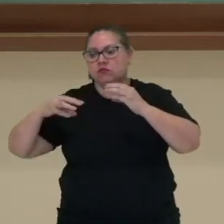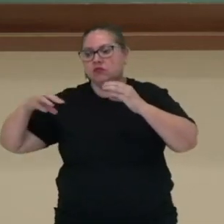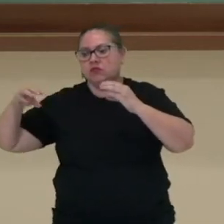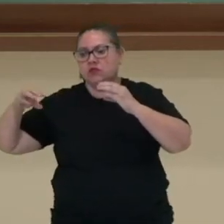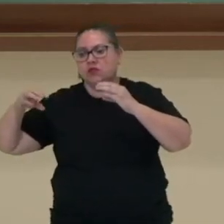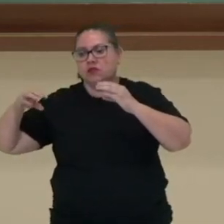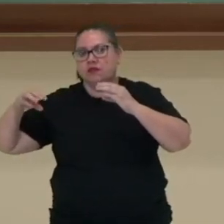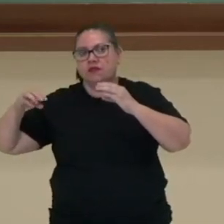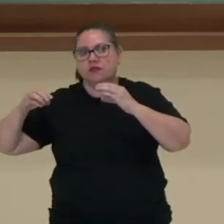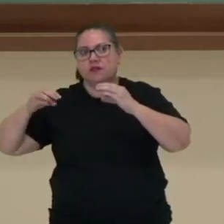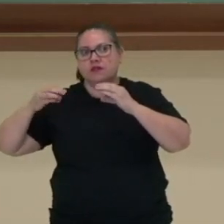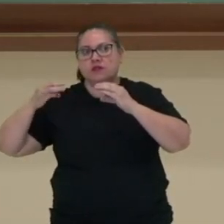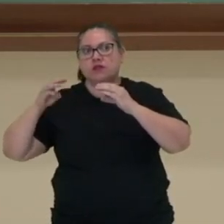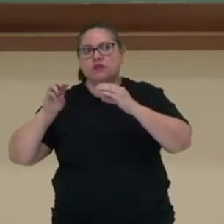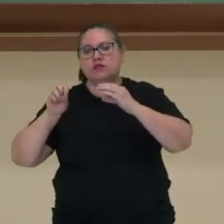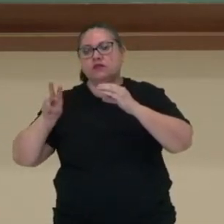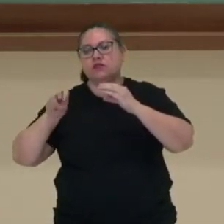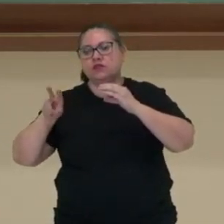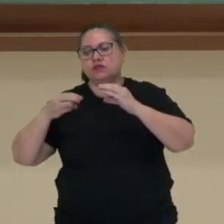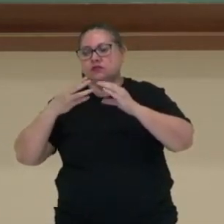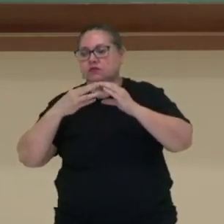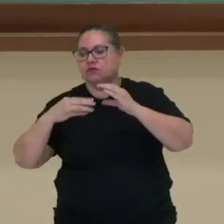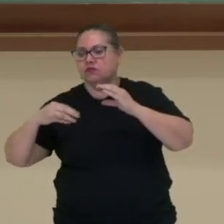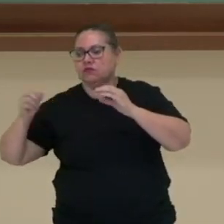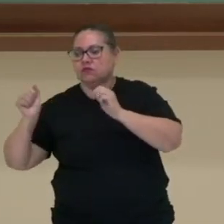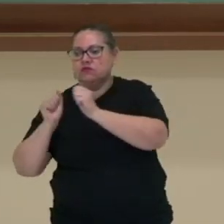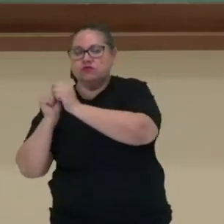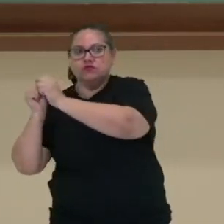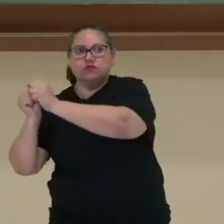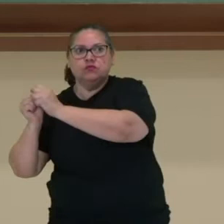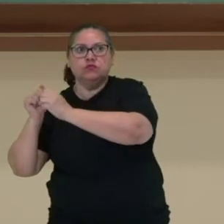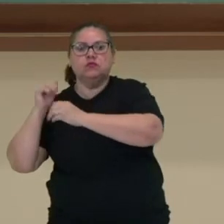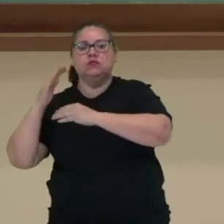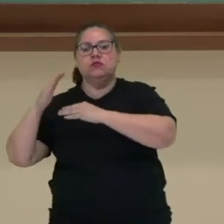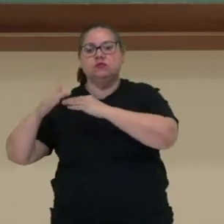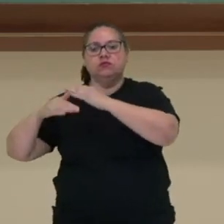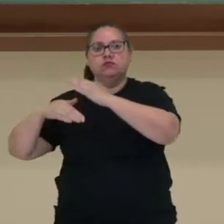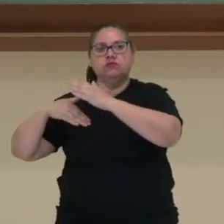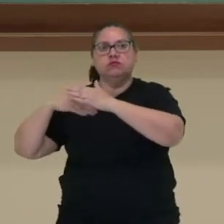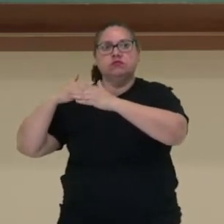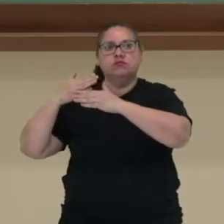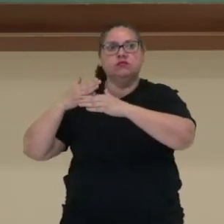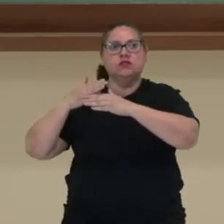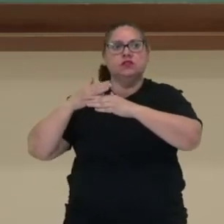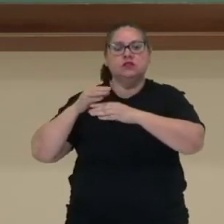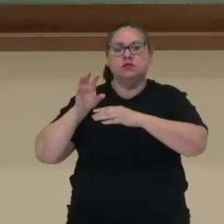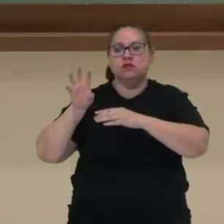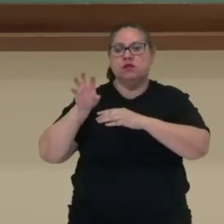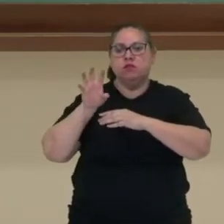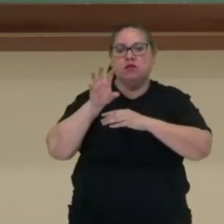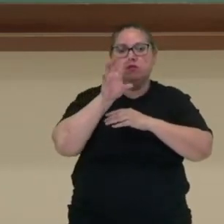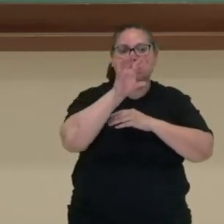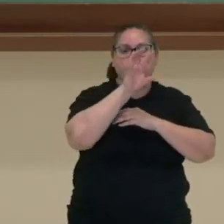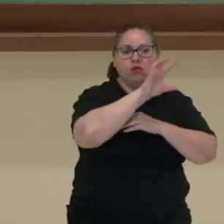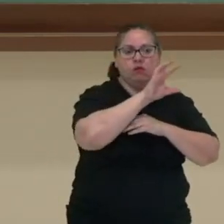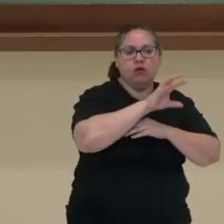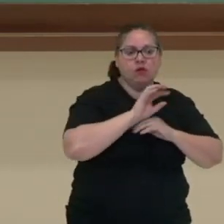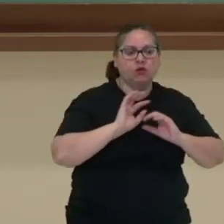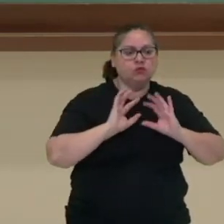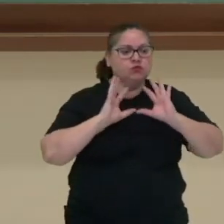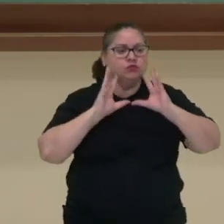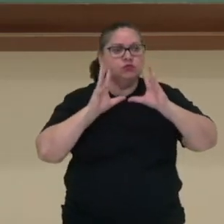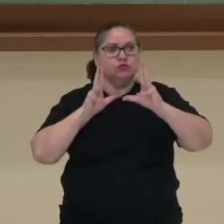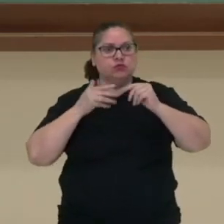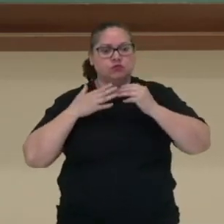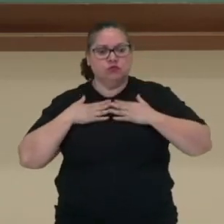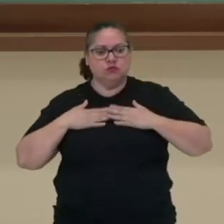leva com ela esse vírus. E aí vai contaminando todo o organismo. Então,